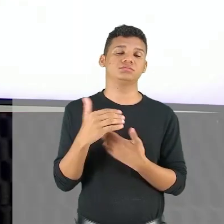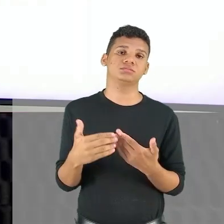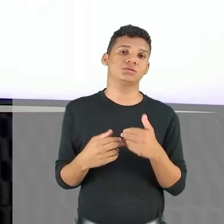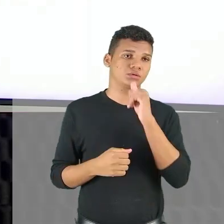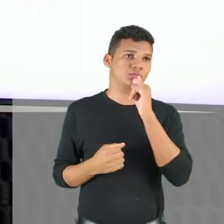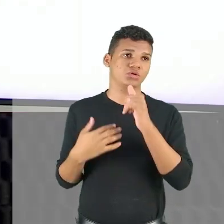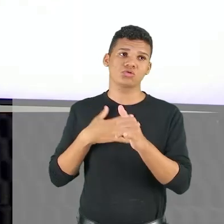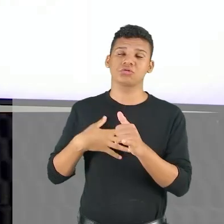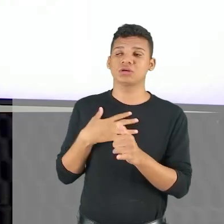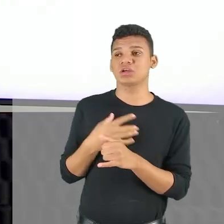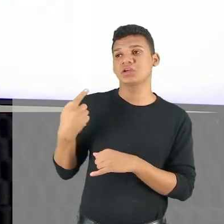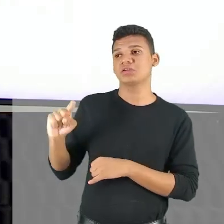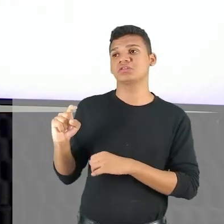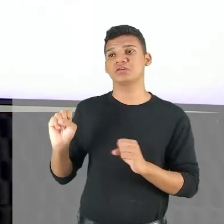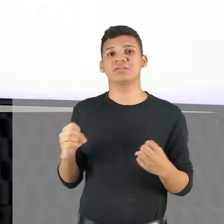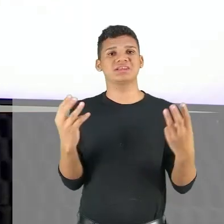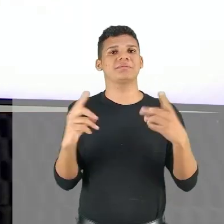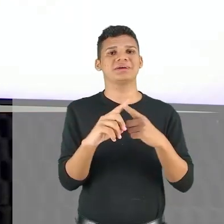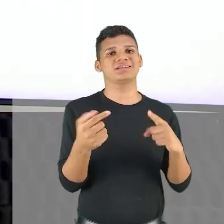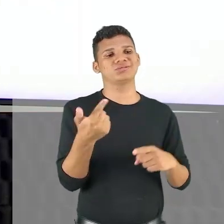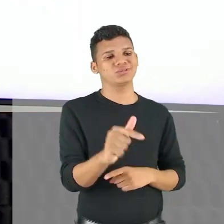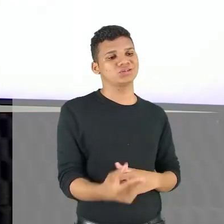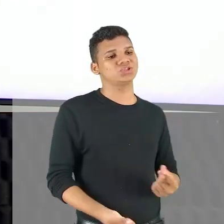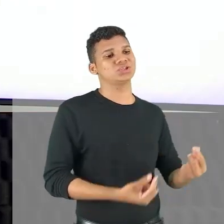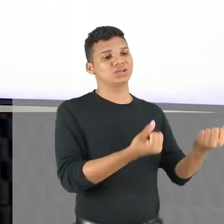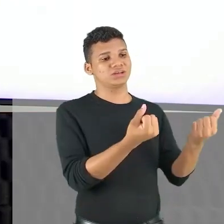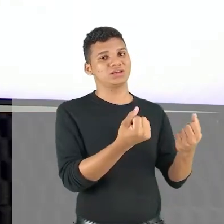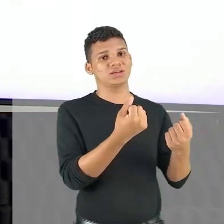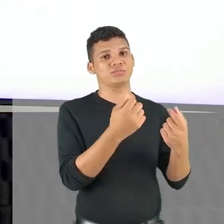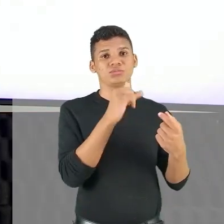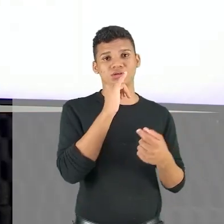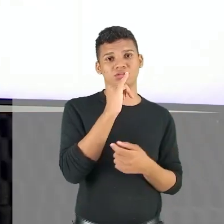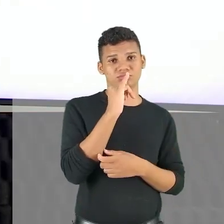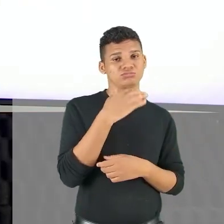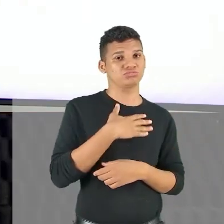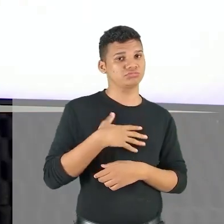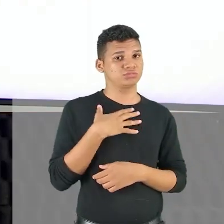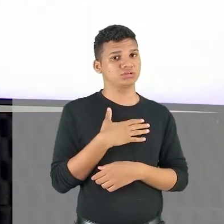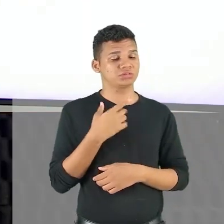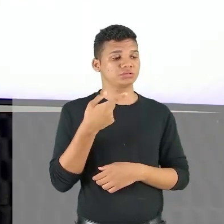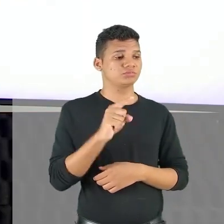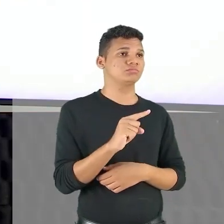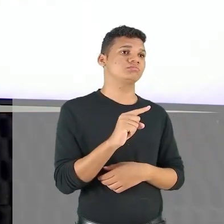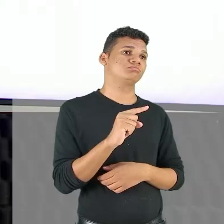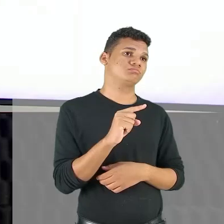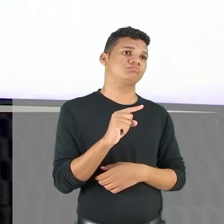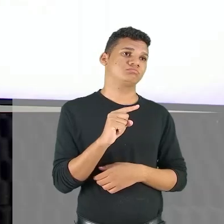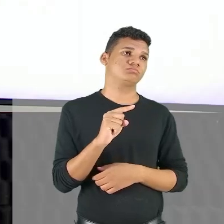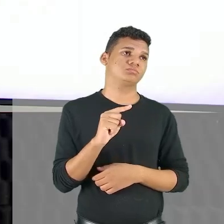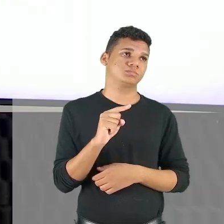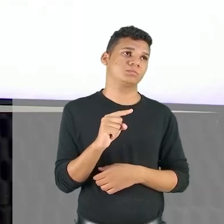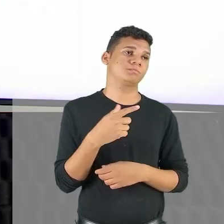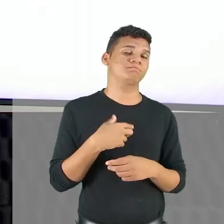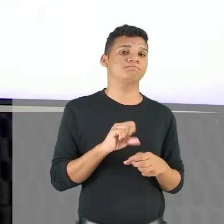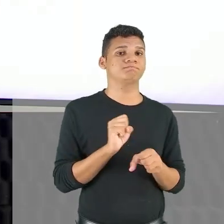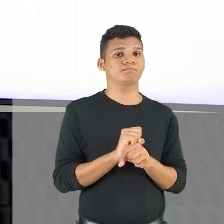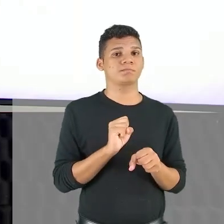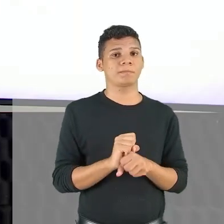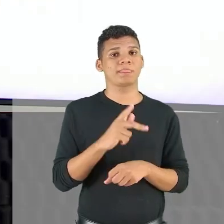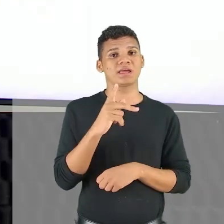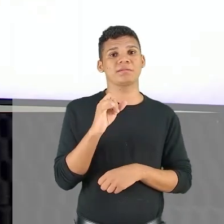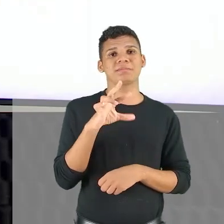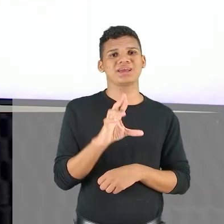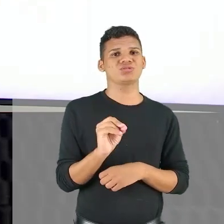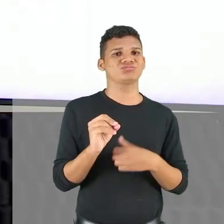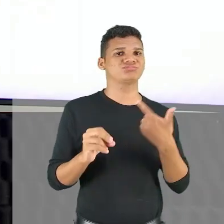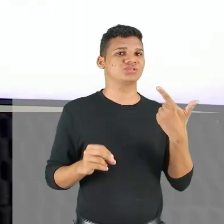dinero. Me gustaría ir a la fiesta, mas no tengo dinero. Me gustaría ir a la fiesta, pero no